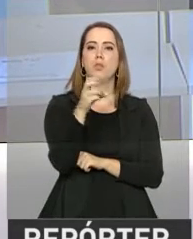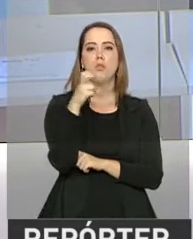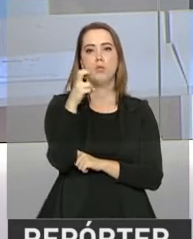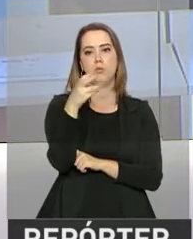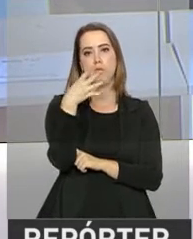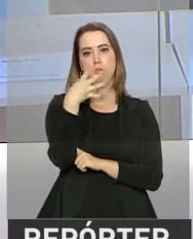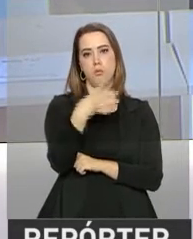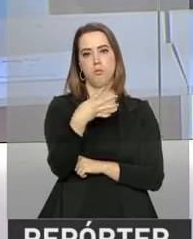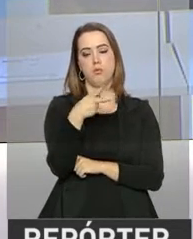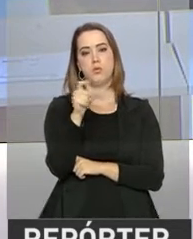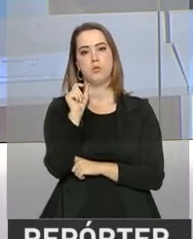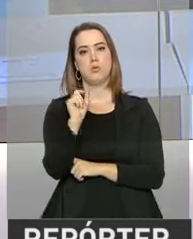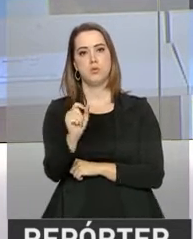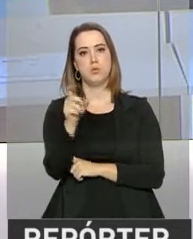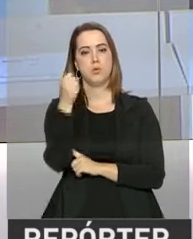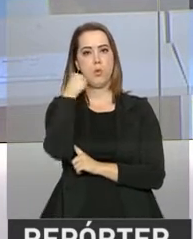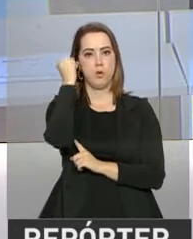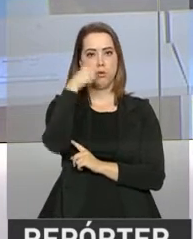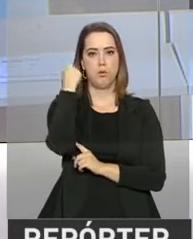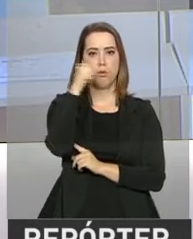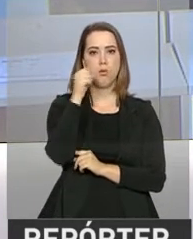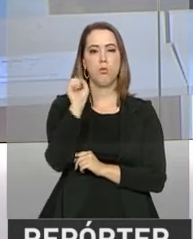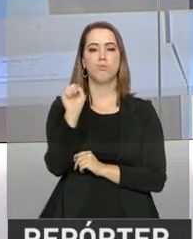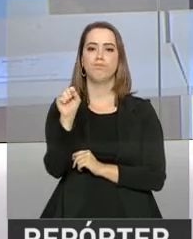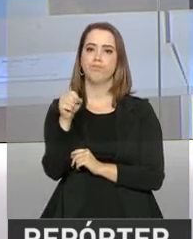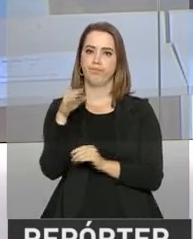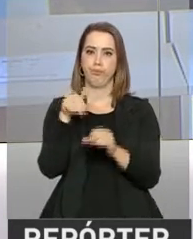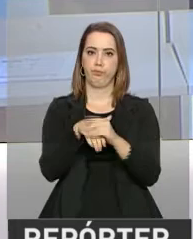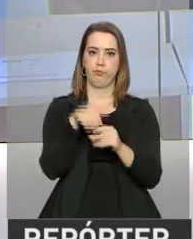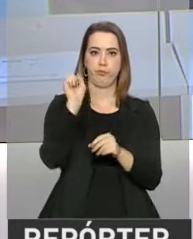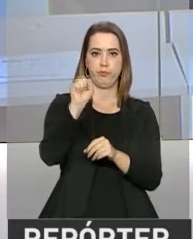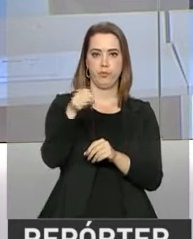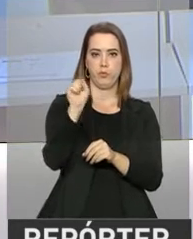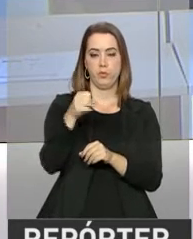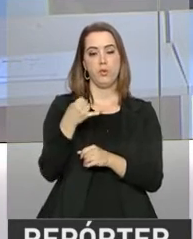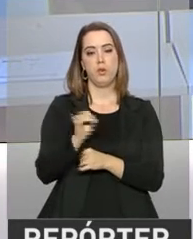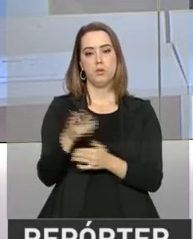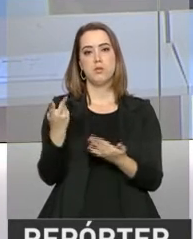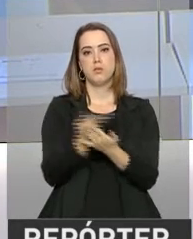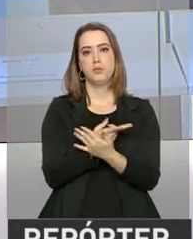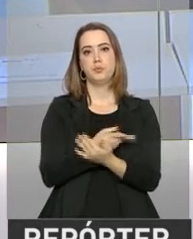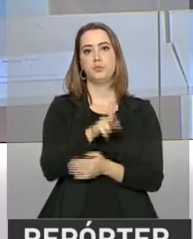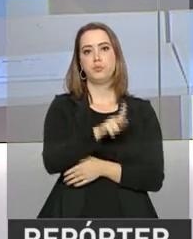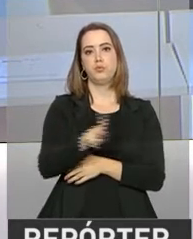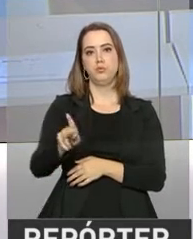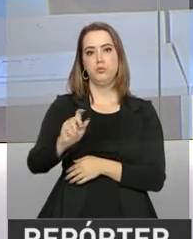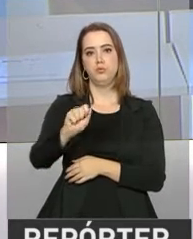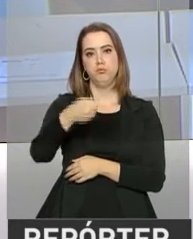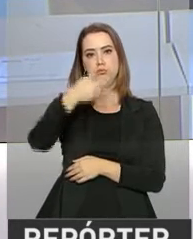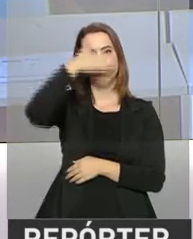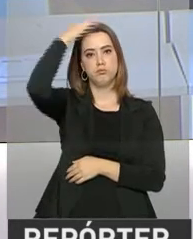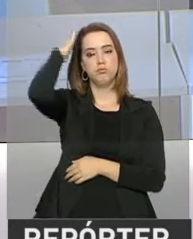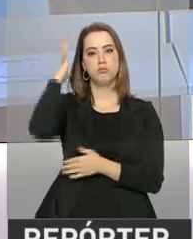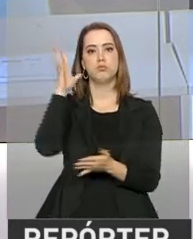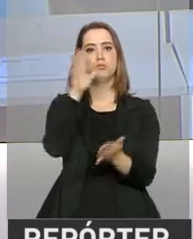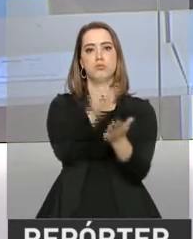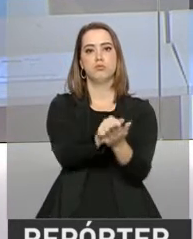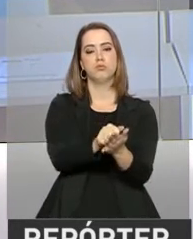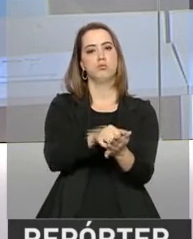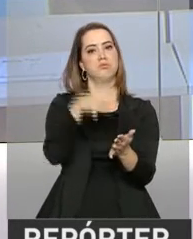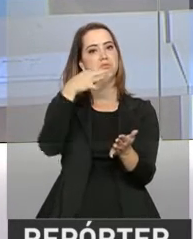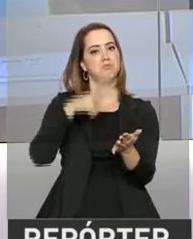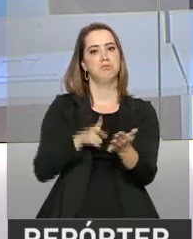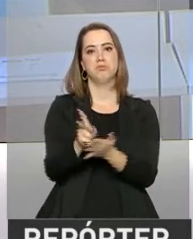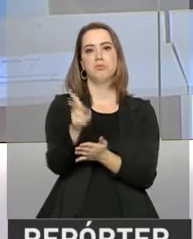81 senadores. Se esse cenário se confirmar, o presidente interino Michel Temer assume definitivamente o cargo e a petista